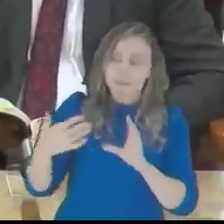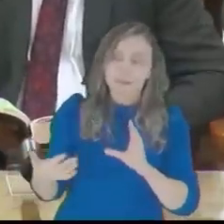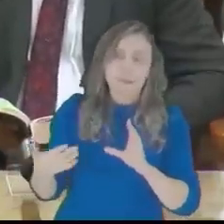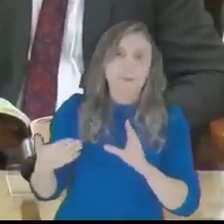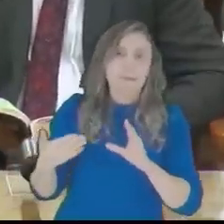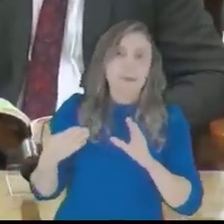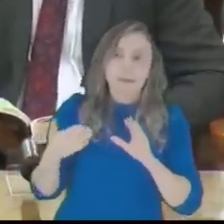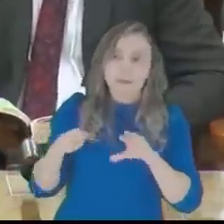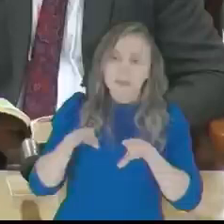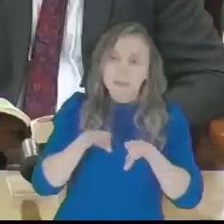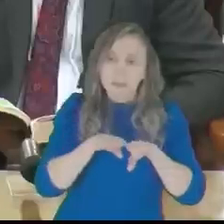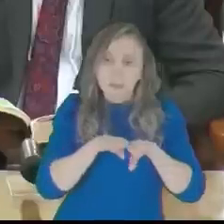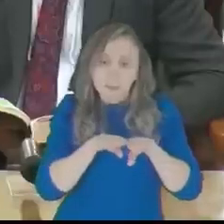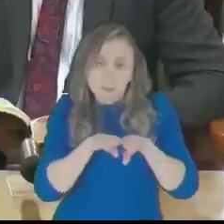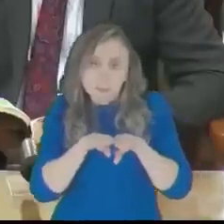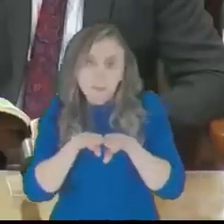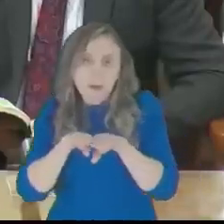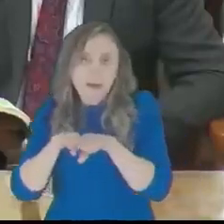espécie.